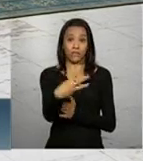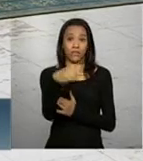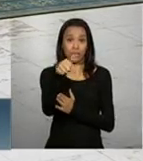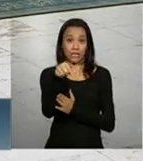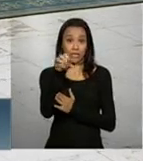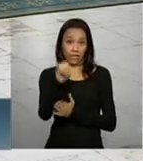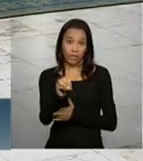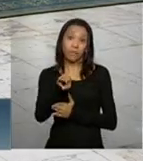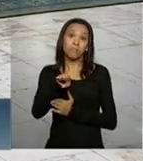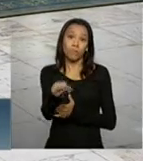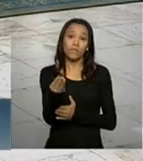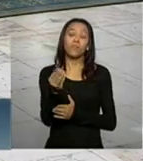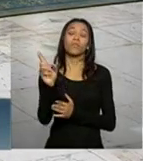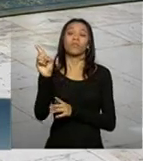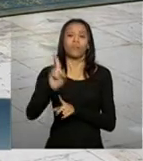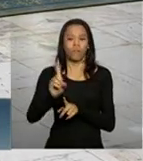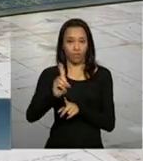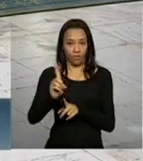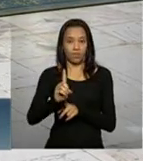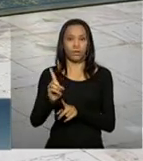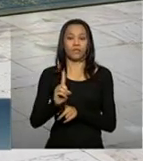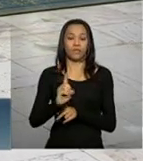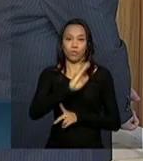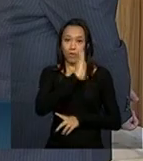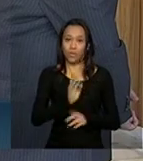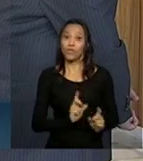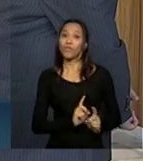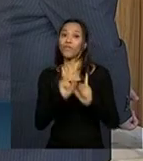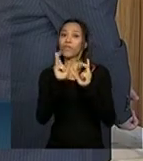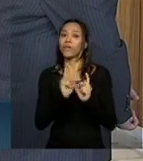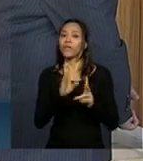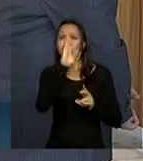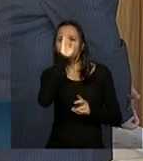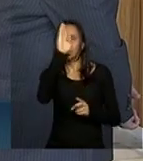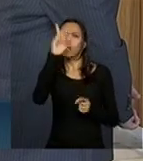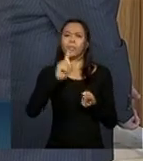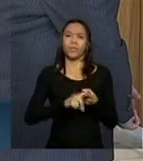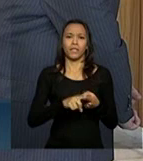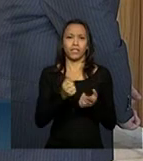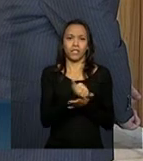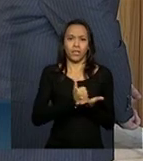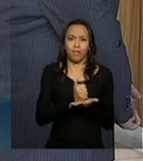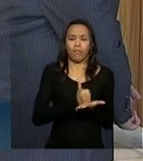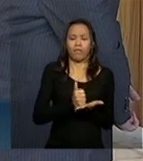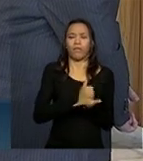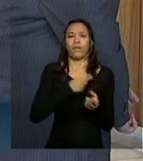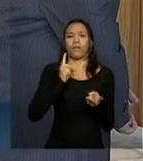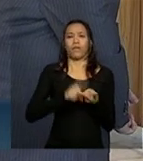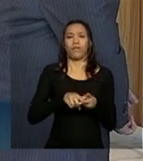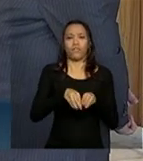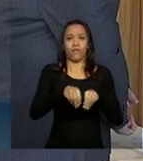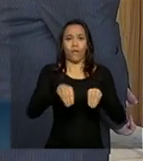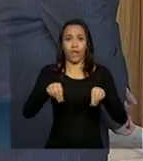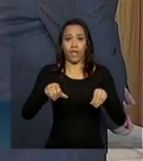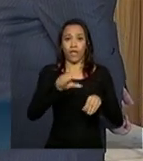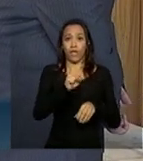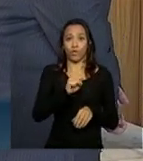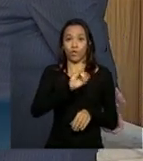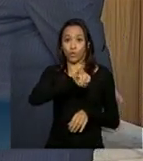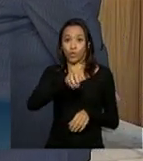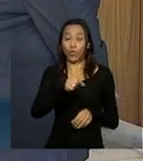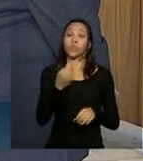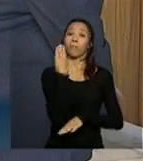dólares. O Brasil vende para a Dinamarca principalmente produtos farmacêuticos, farelo de soja,